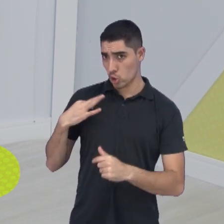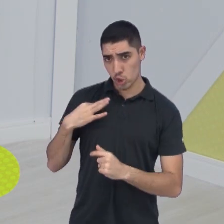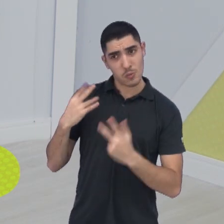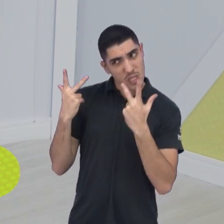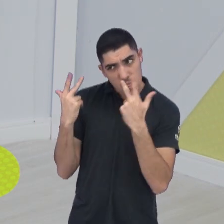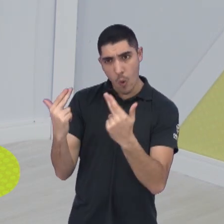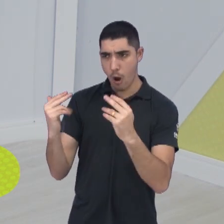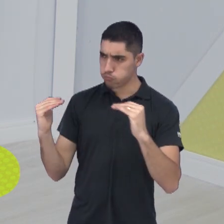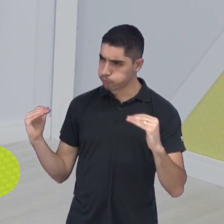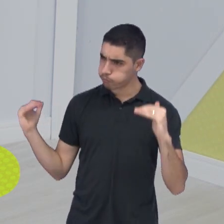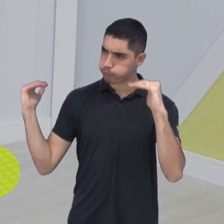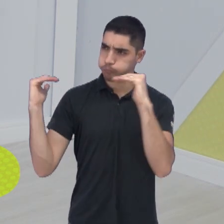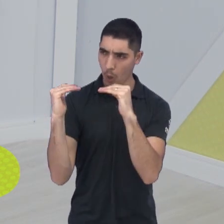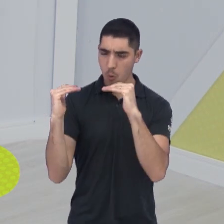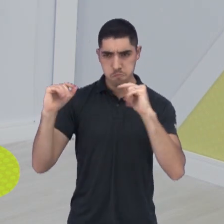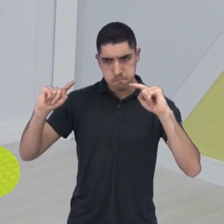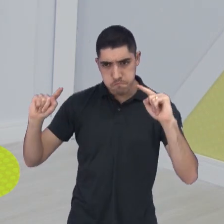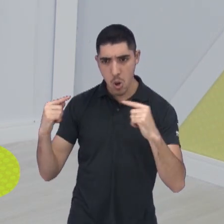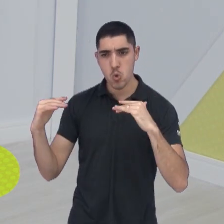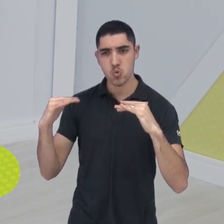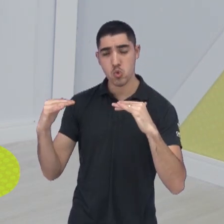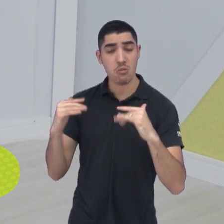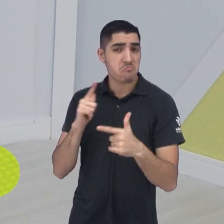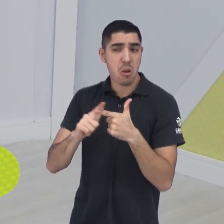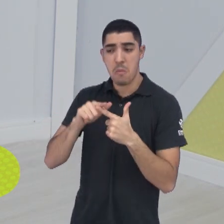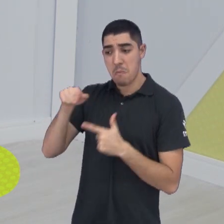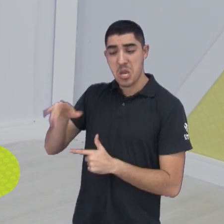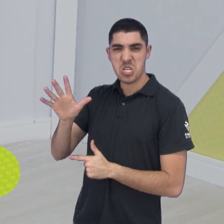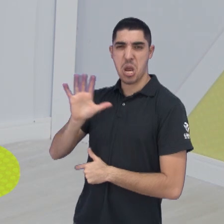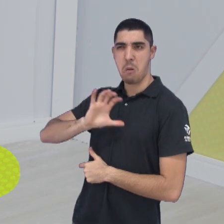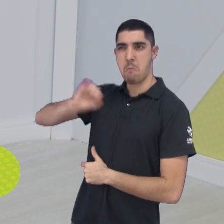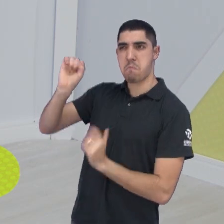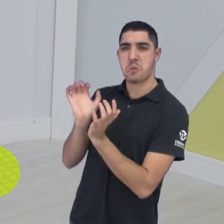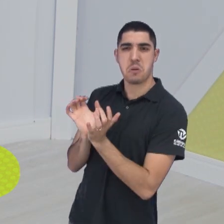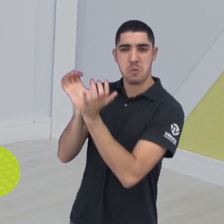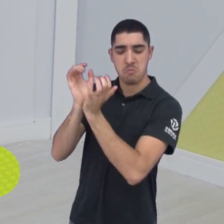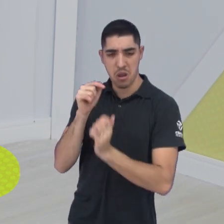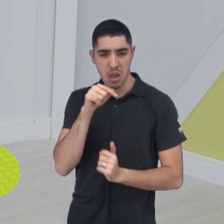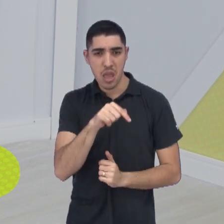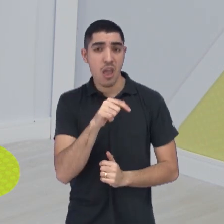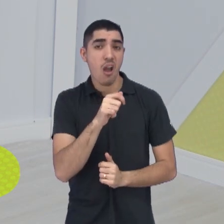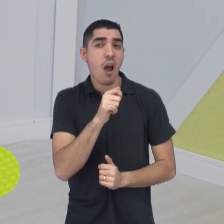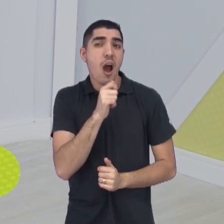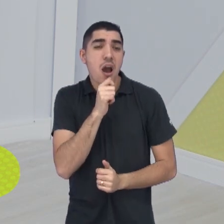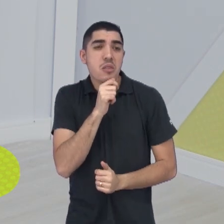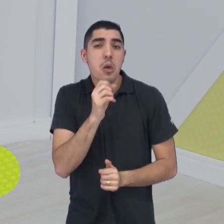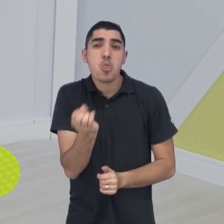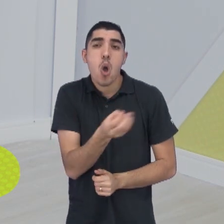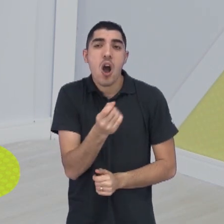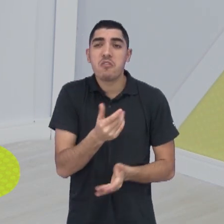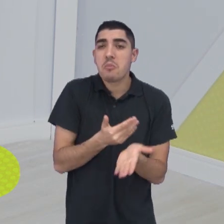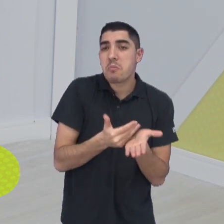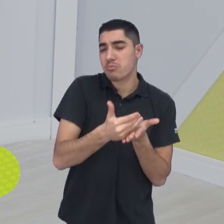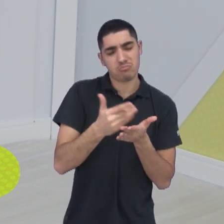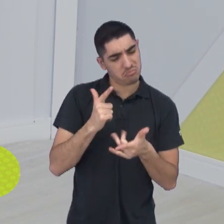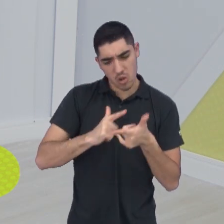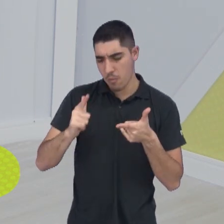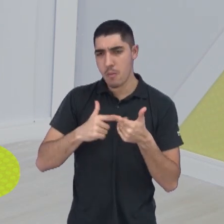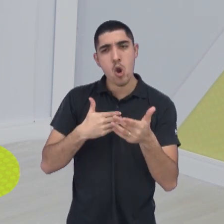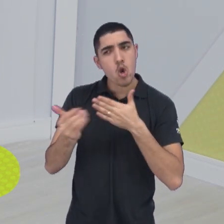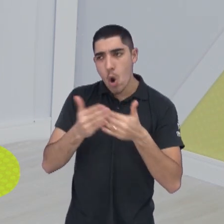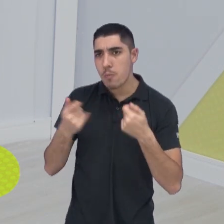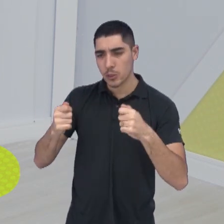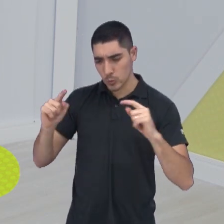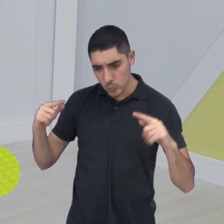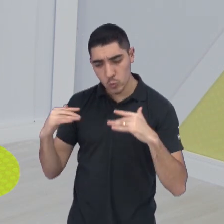igual para igual, independente se do outro lado tem o atual campeão ou se é o estreante da competição, como é a equipe do Praia Grande. O detalhe é o